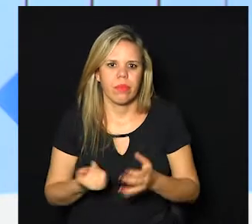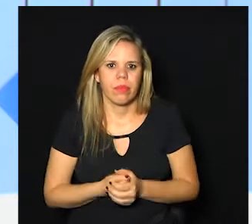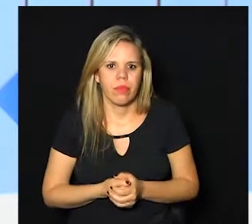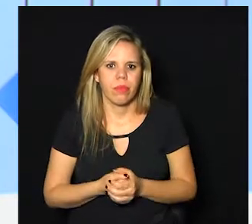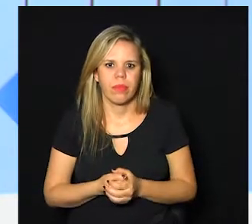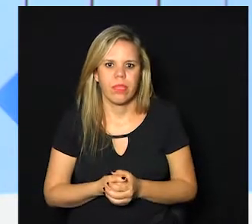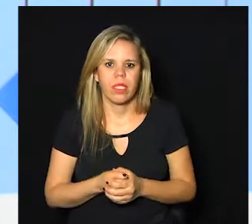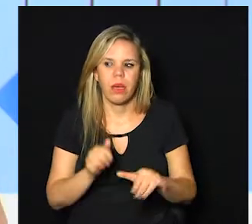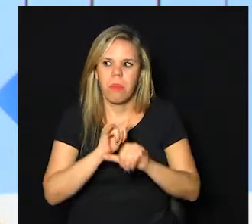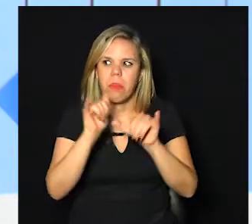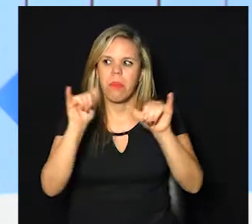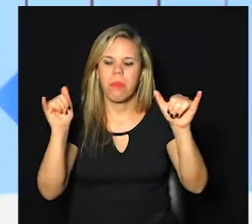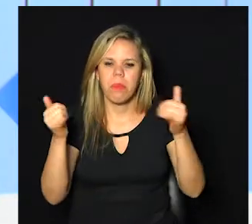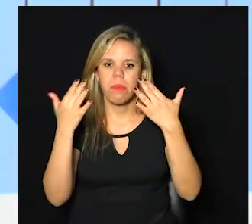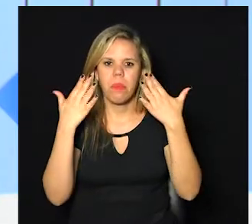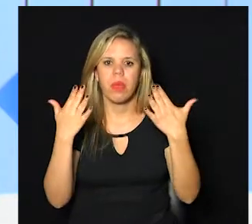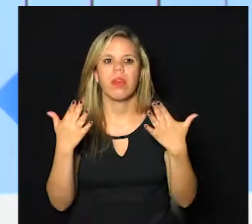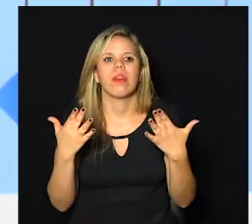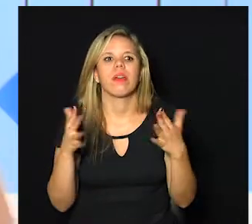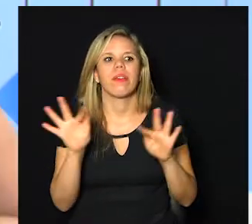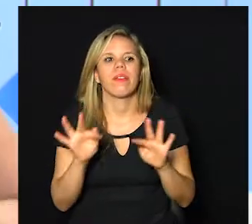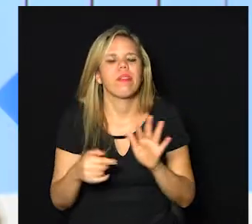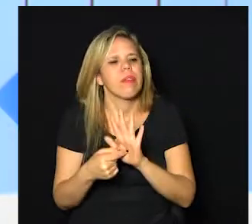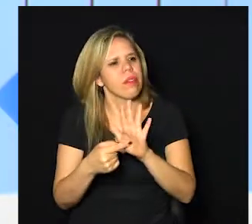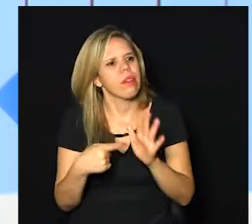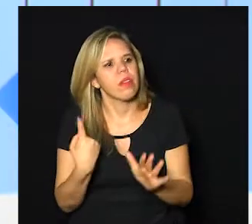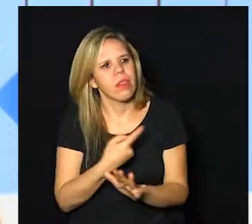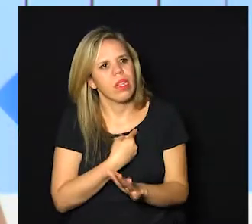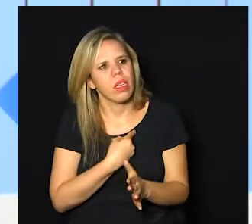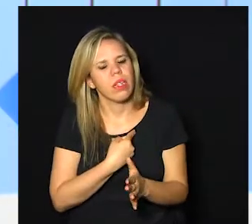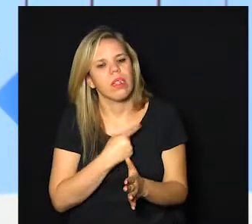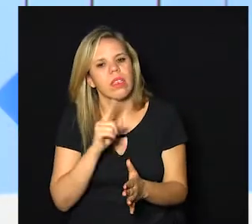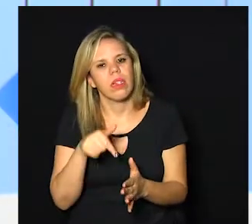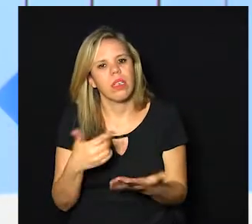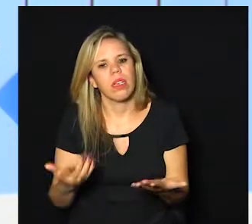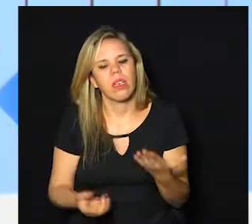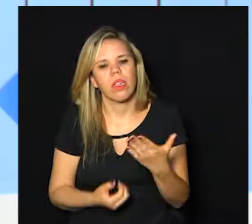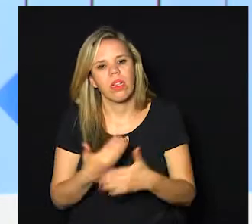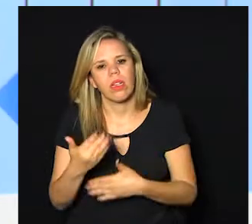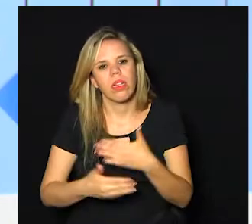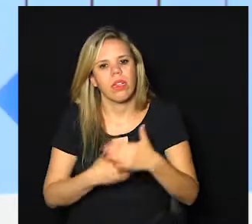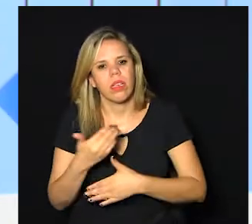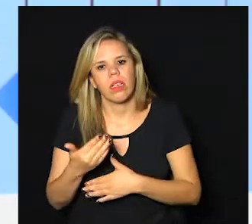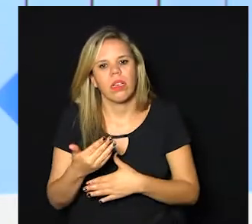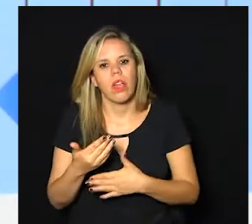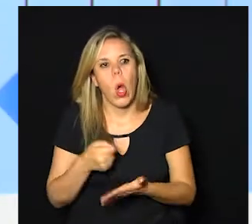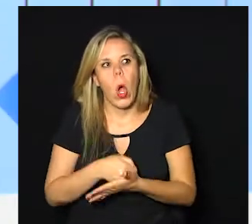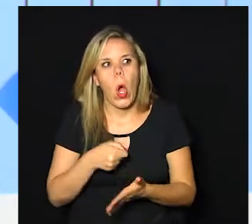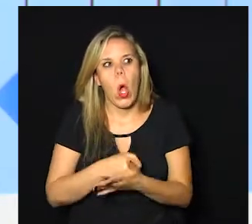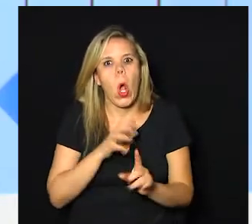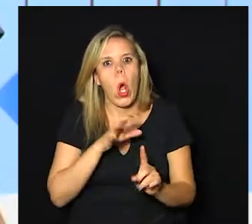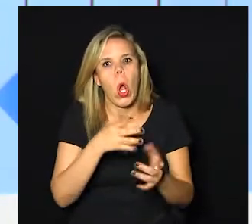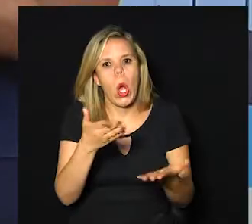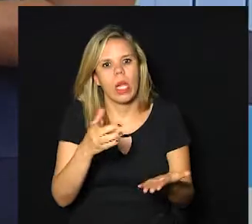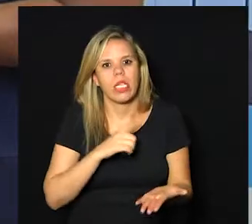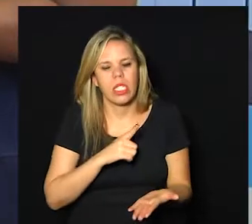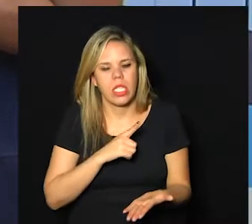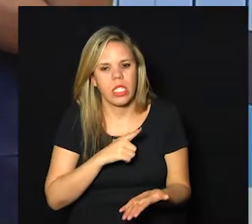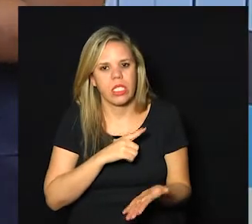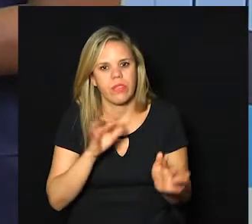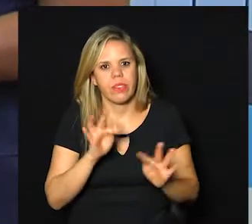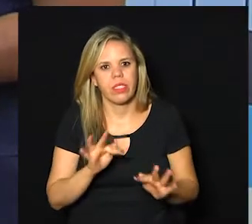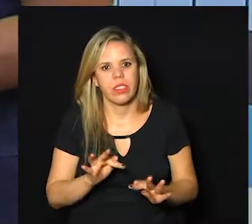na publicidade, que vende aquela ideia de felicidade. Parece que a gente está envolto disso e acaba gerando essa cobrança, que você tem que